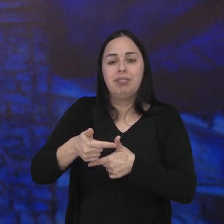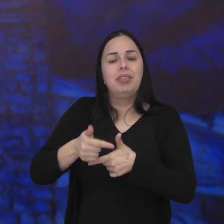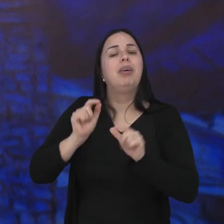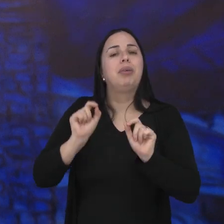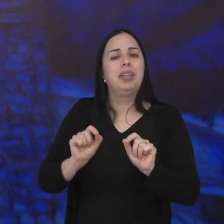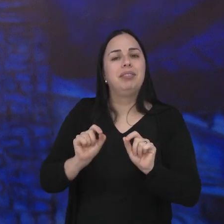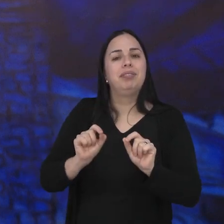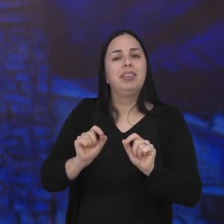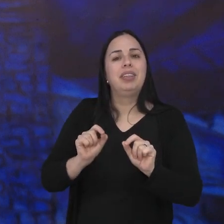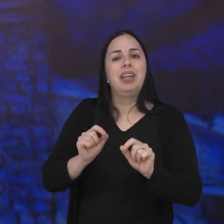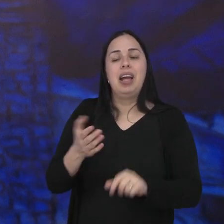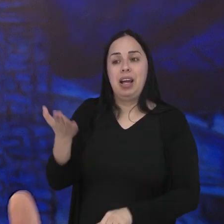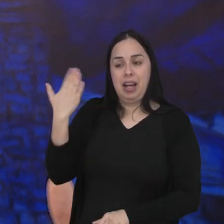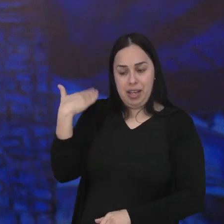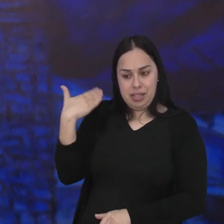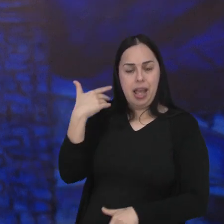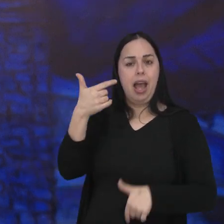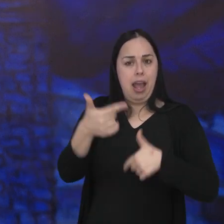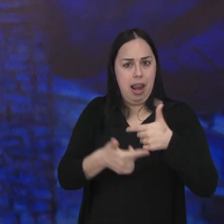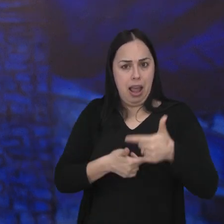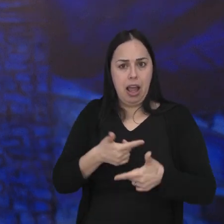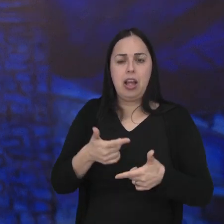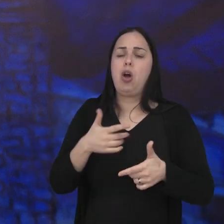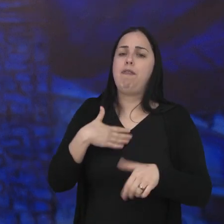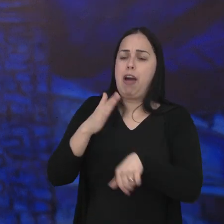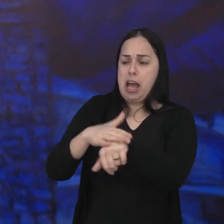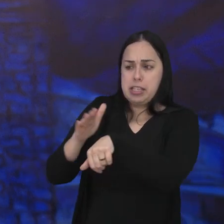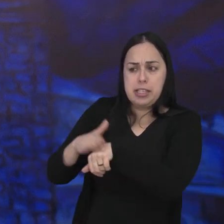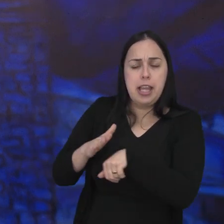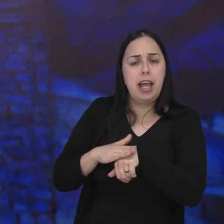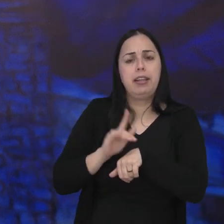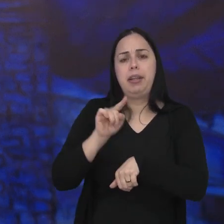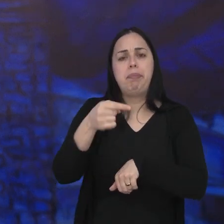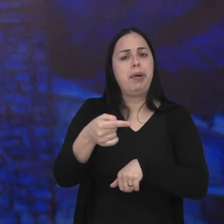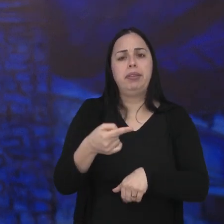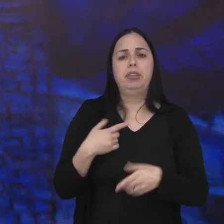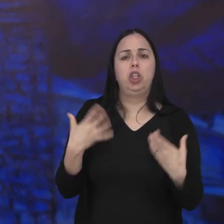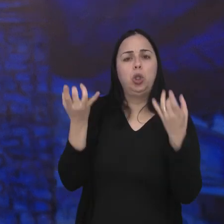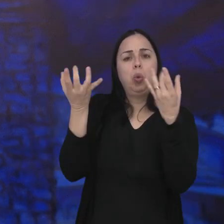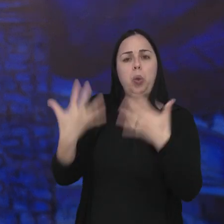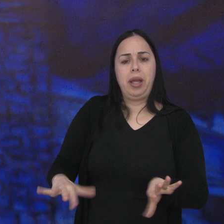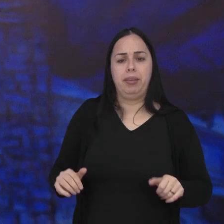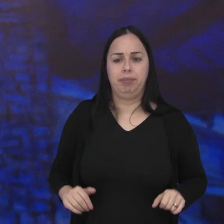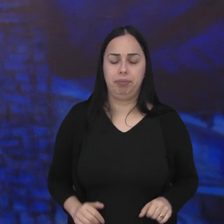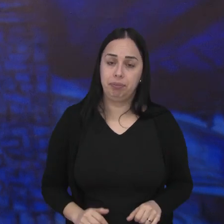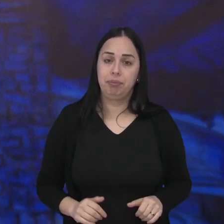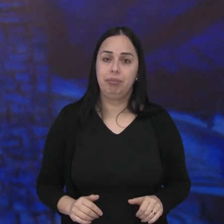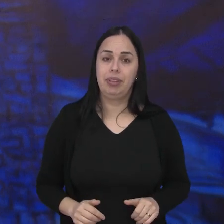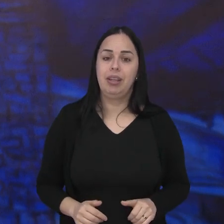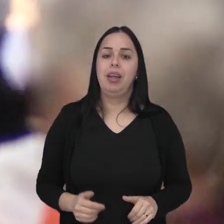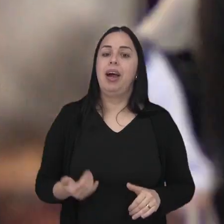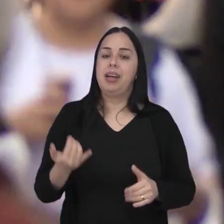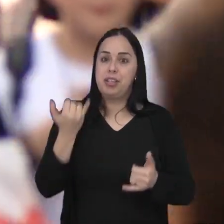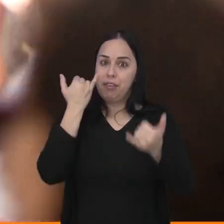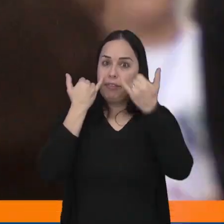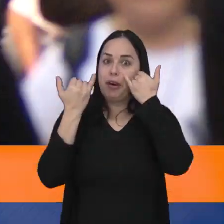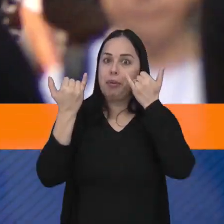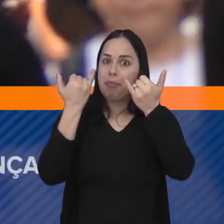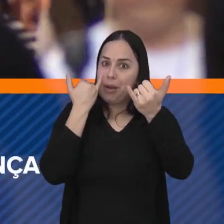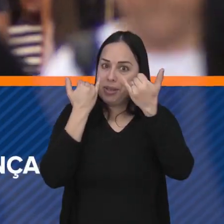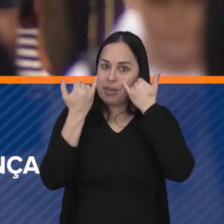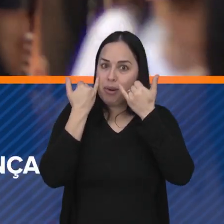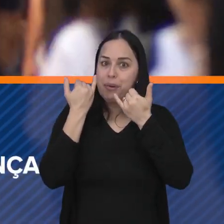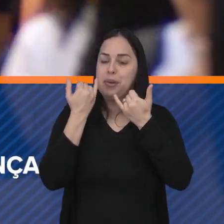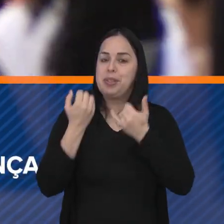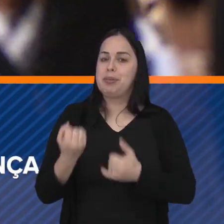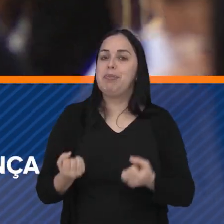funcional. Então, o que é um prejuízo funcional? Ela fazia determinadas coisas e deixa de fazer coisas que ela fazia normalmente. Os números